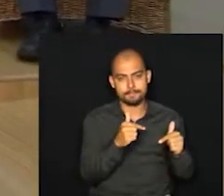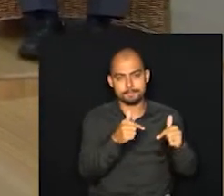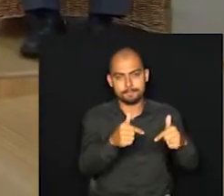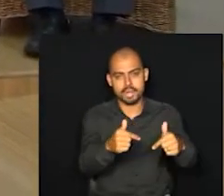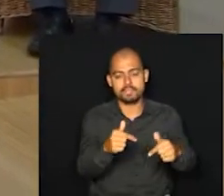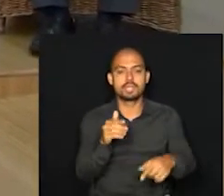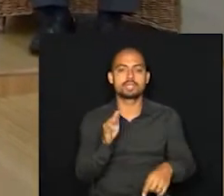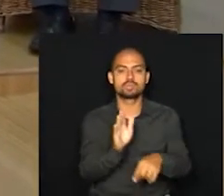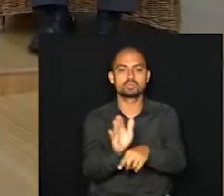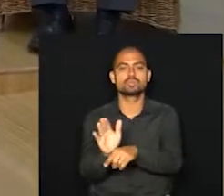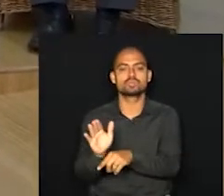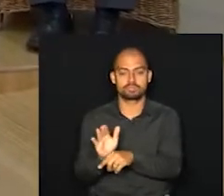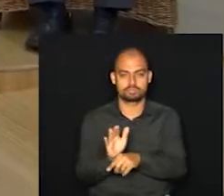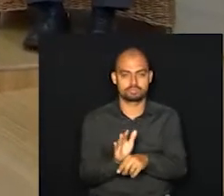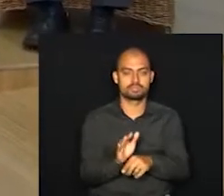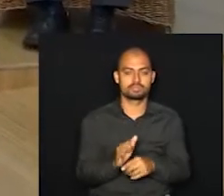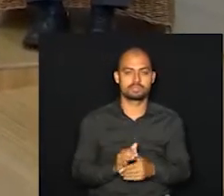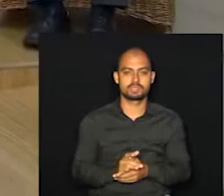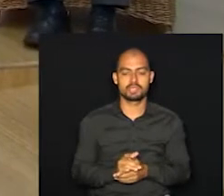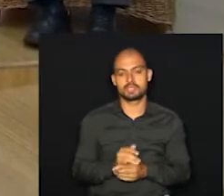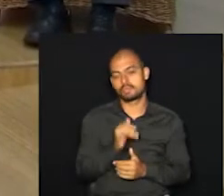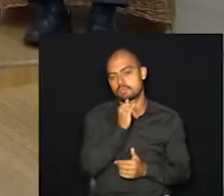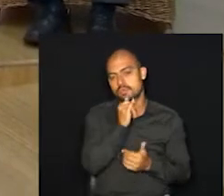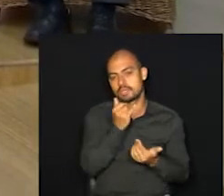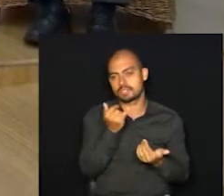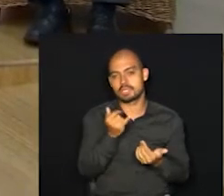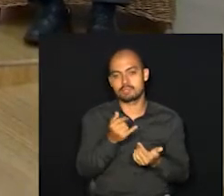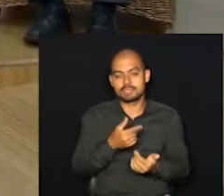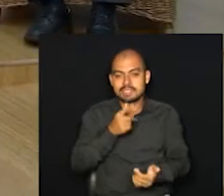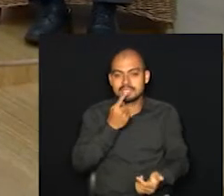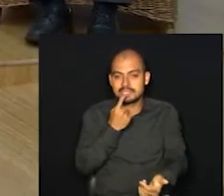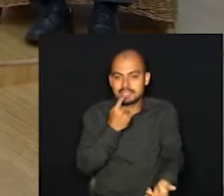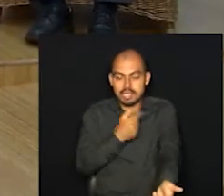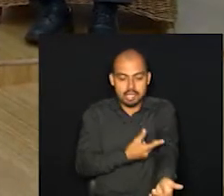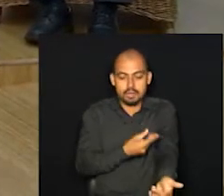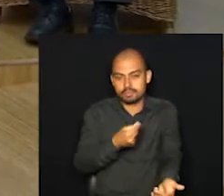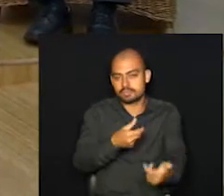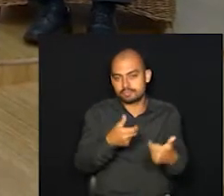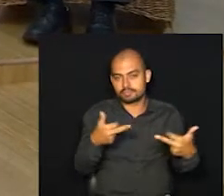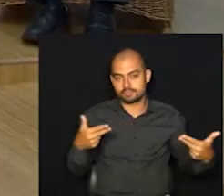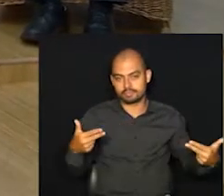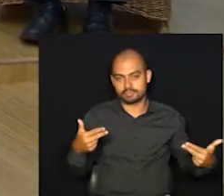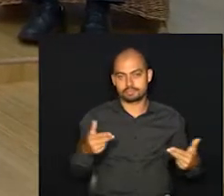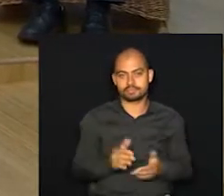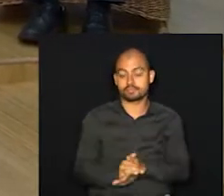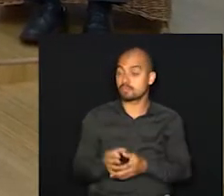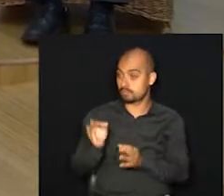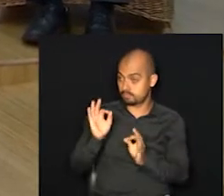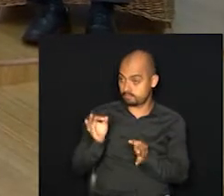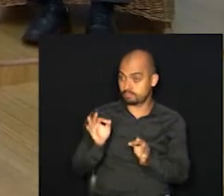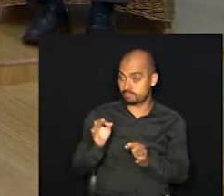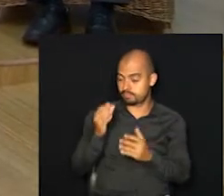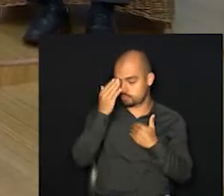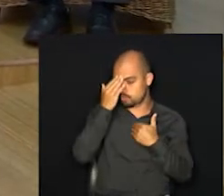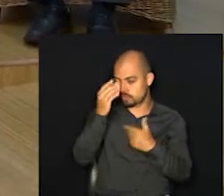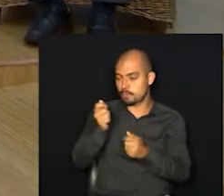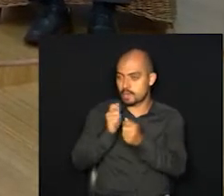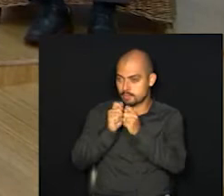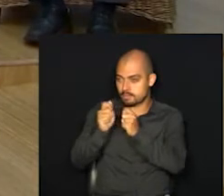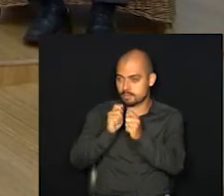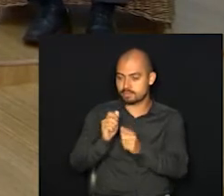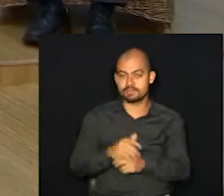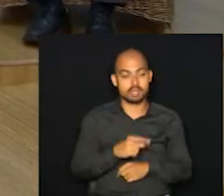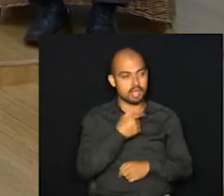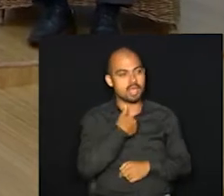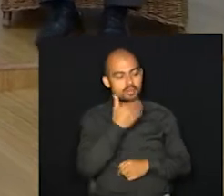poder fazer as outras ações, que é recolhimento de sangue, etc. Perfeito. Muito obrigado pela entrevista, doutor.